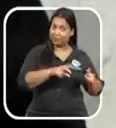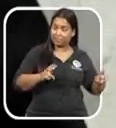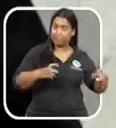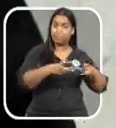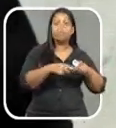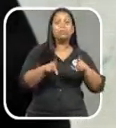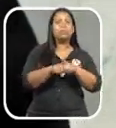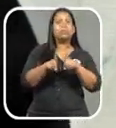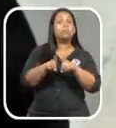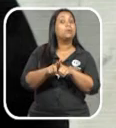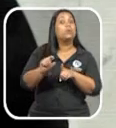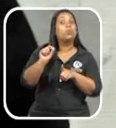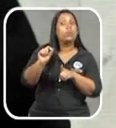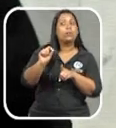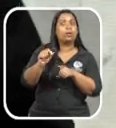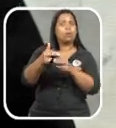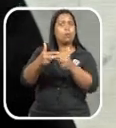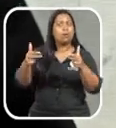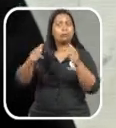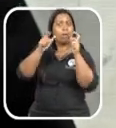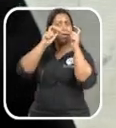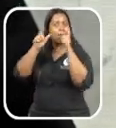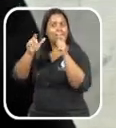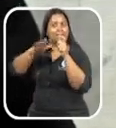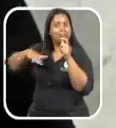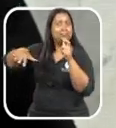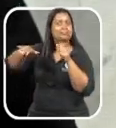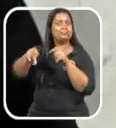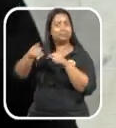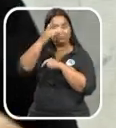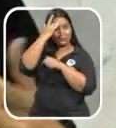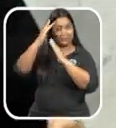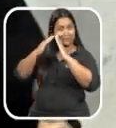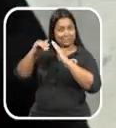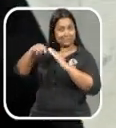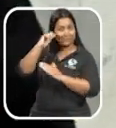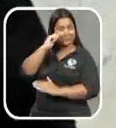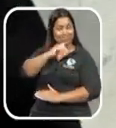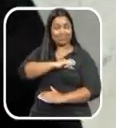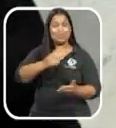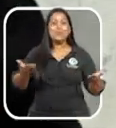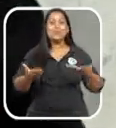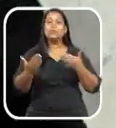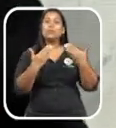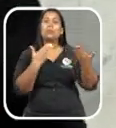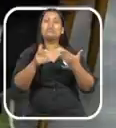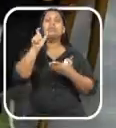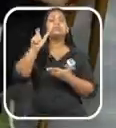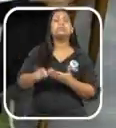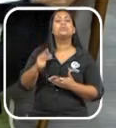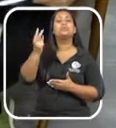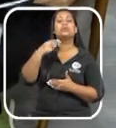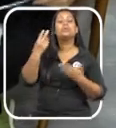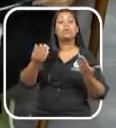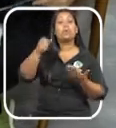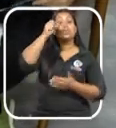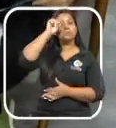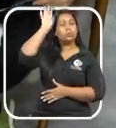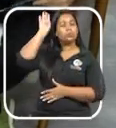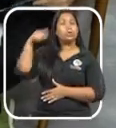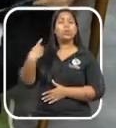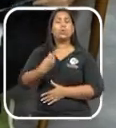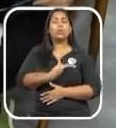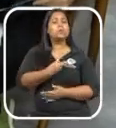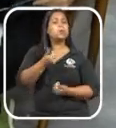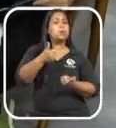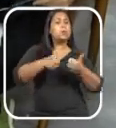que está aqui. A gente está fazendo um balanço do final de ano, perspectivas para o ano que vem. João Paulo, seja muito